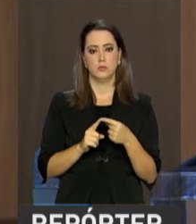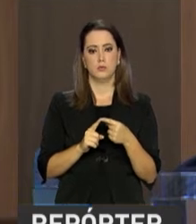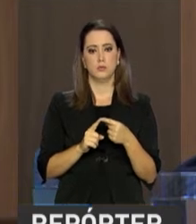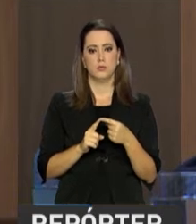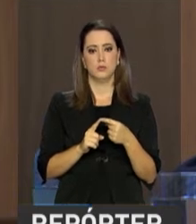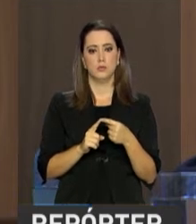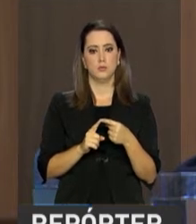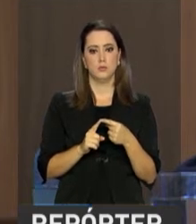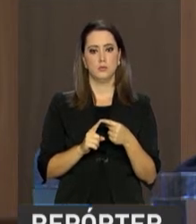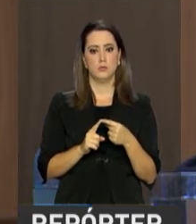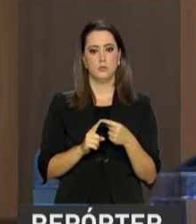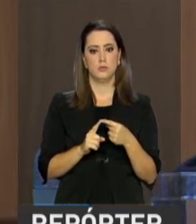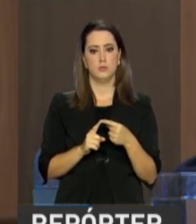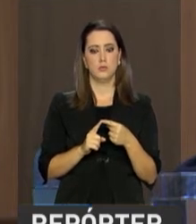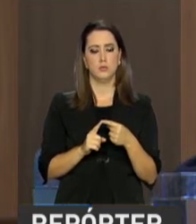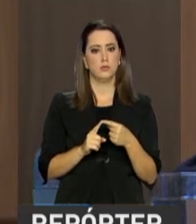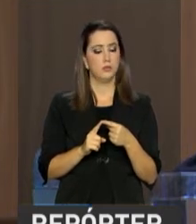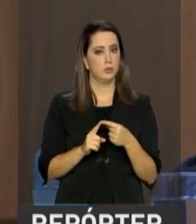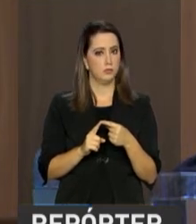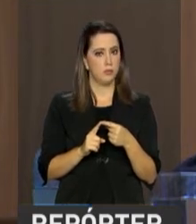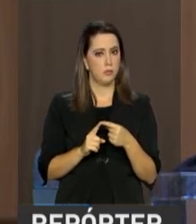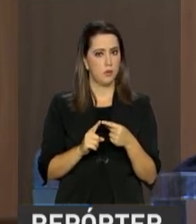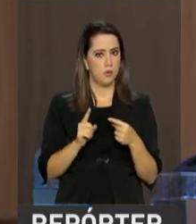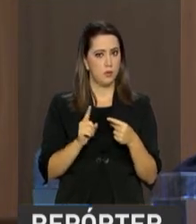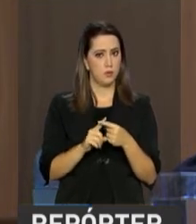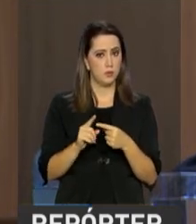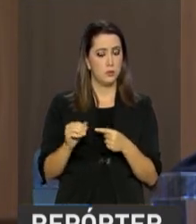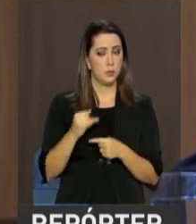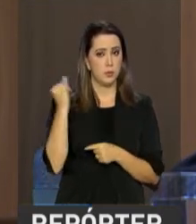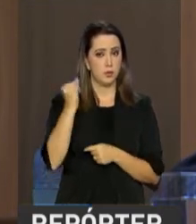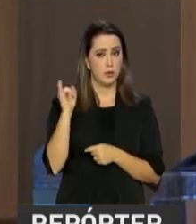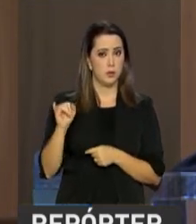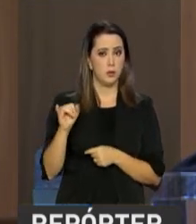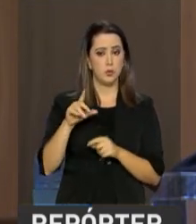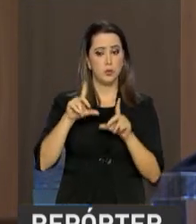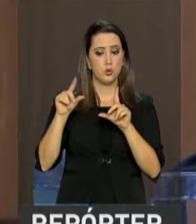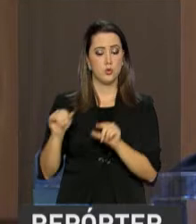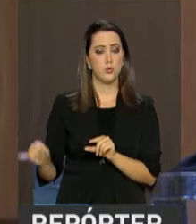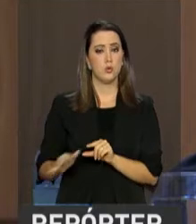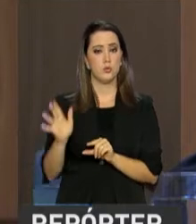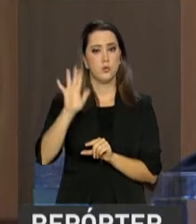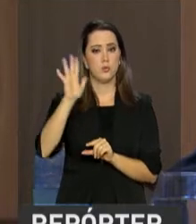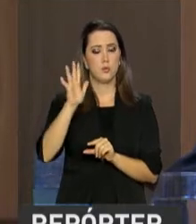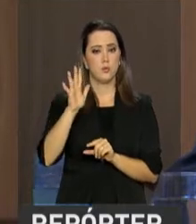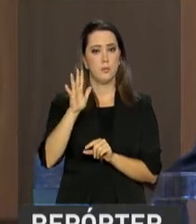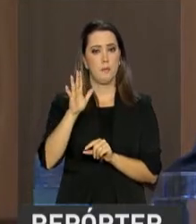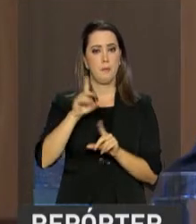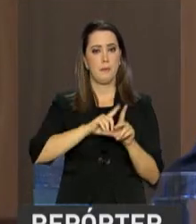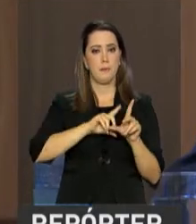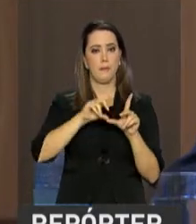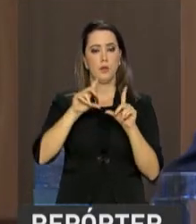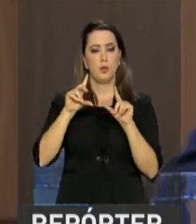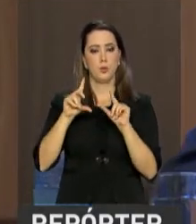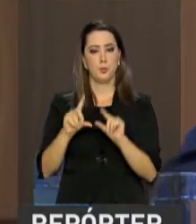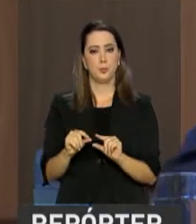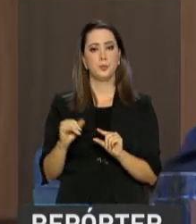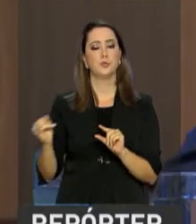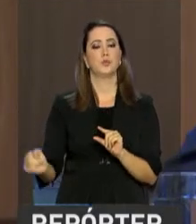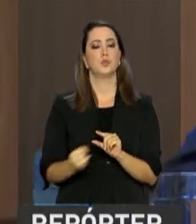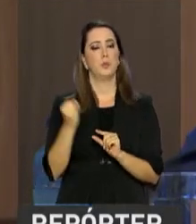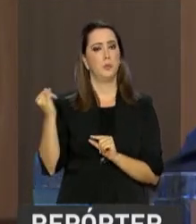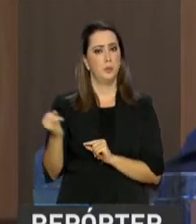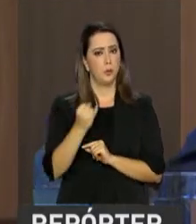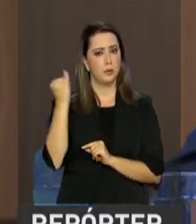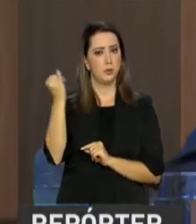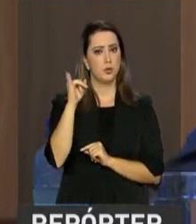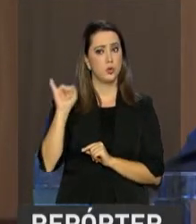raia, uma redução significativa da inflação, com uma queda substancial da taxa